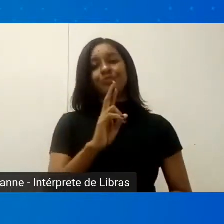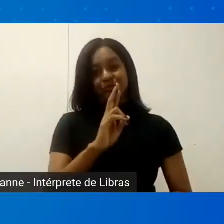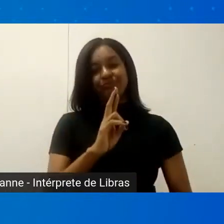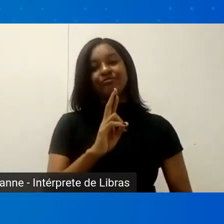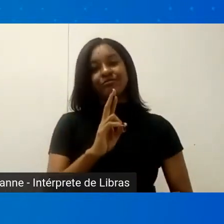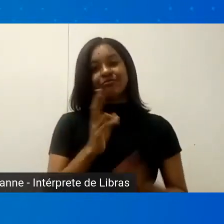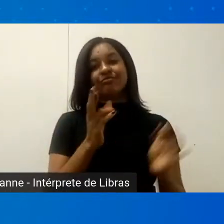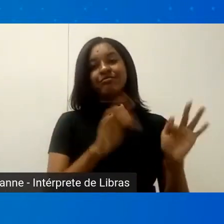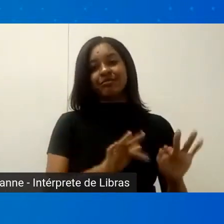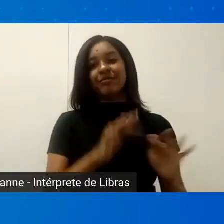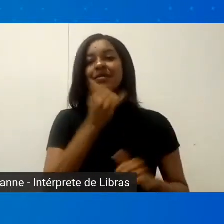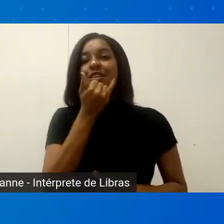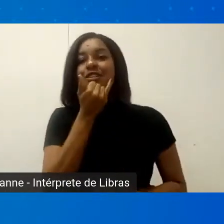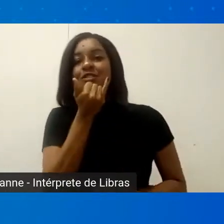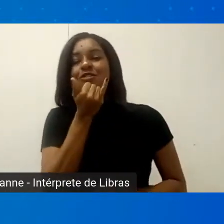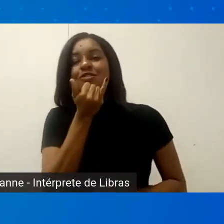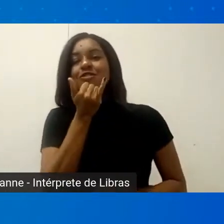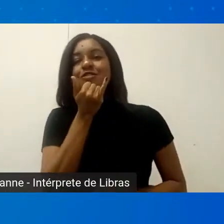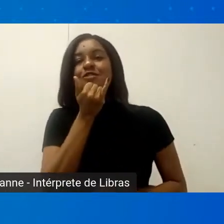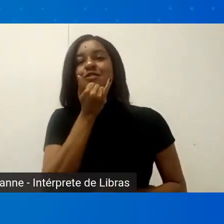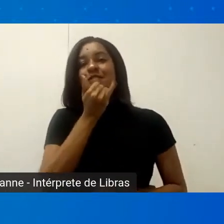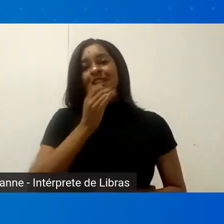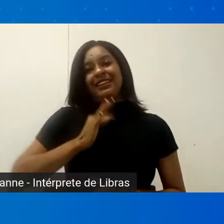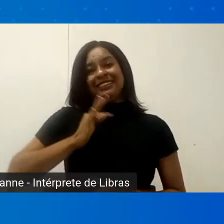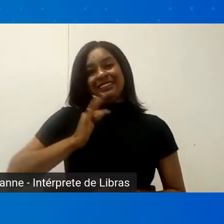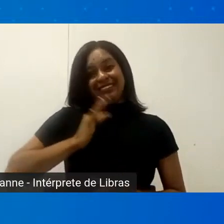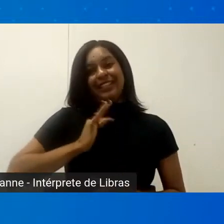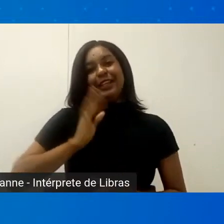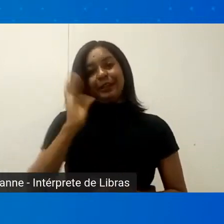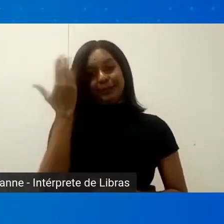desculpas mais questões técnicas acontecem